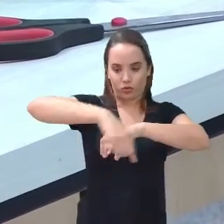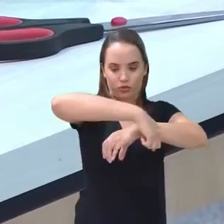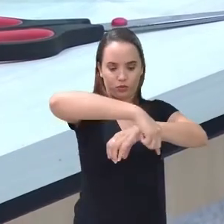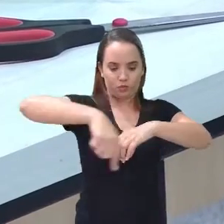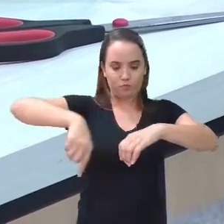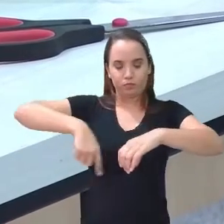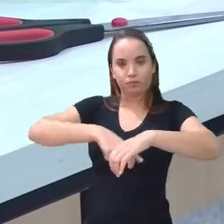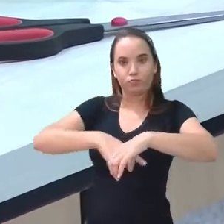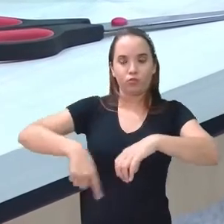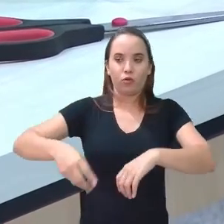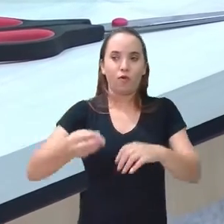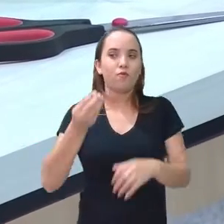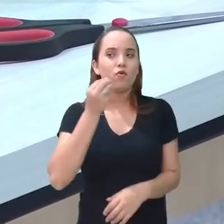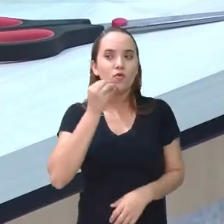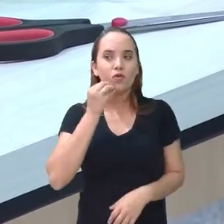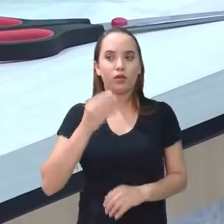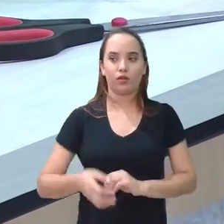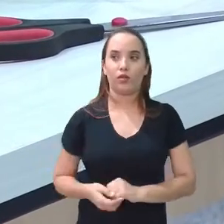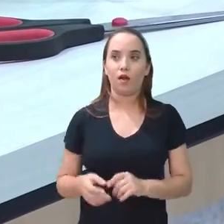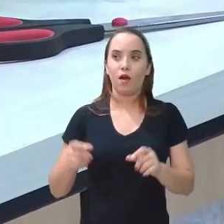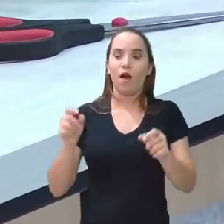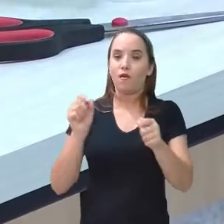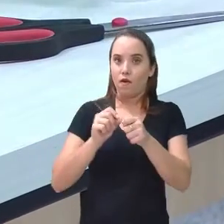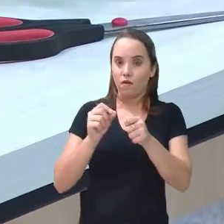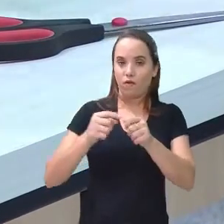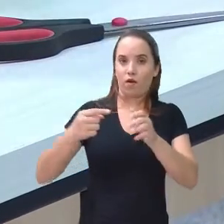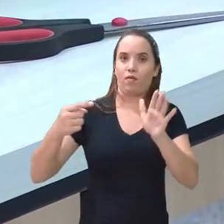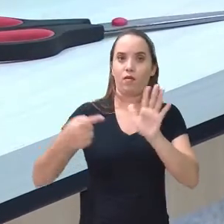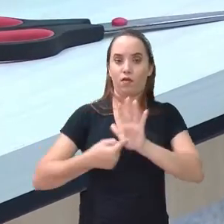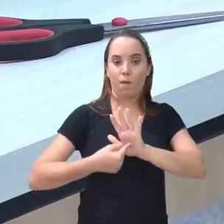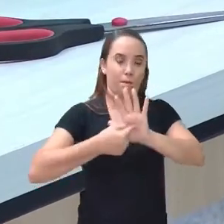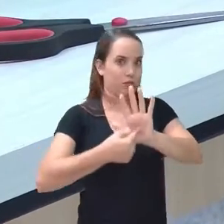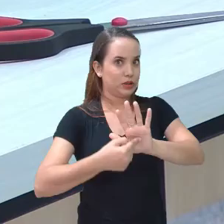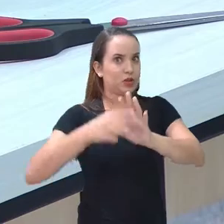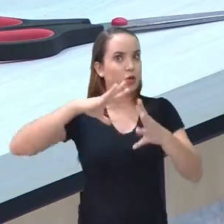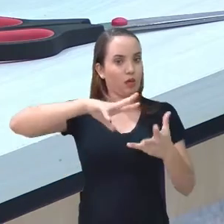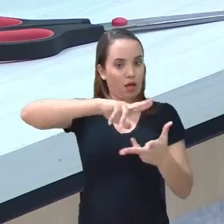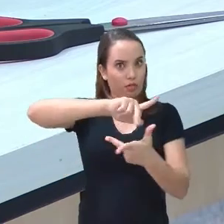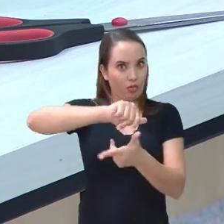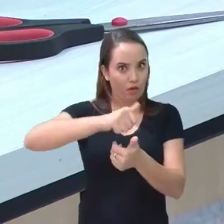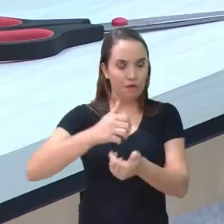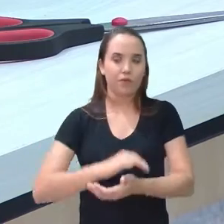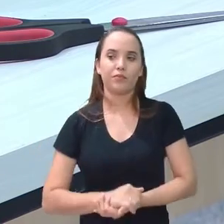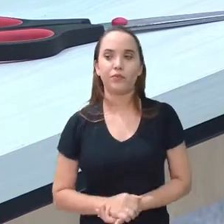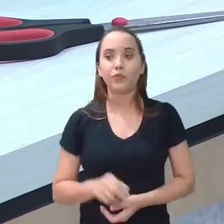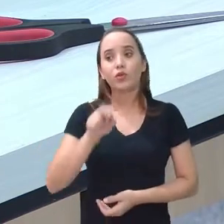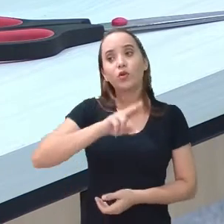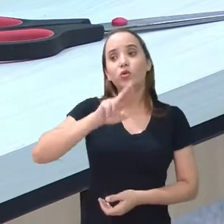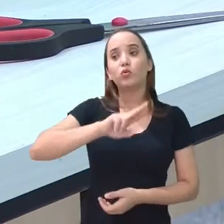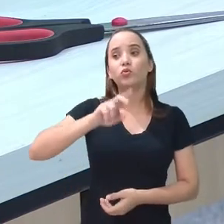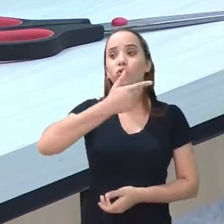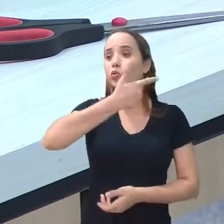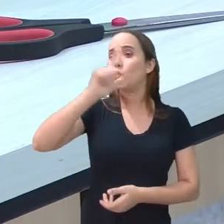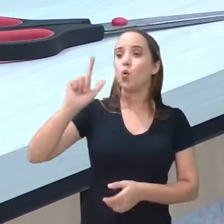tentar, né, fazer a questão da terra. E com esse copinho